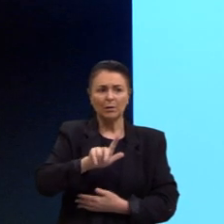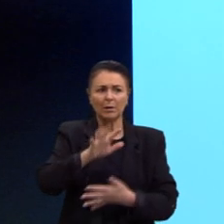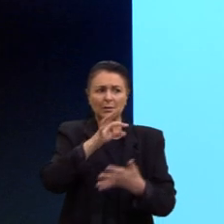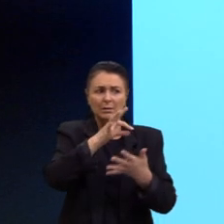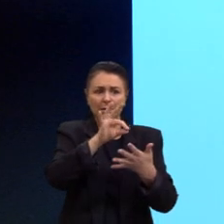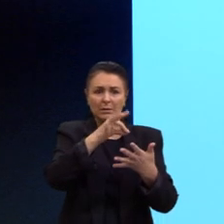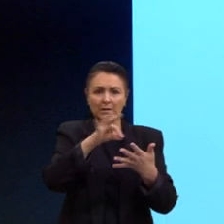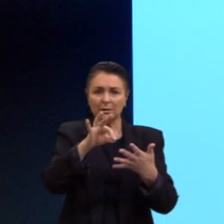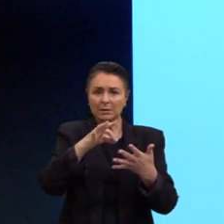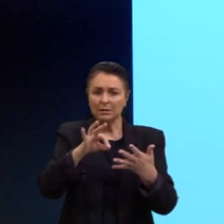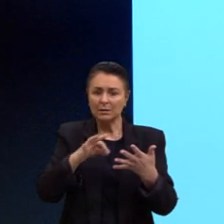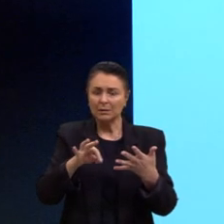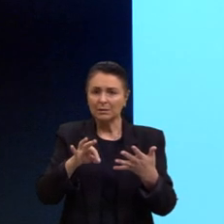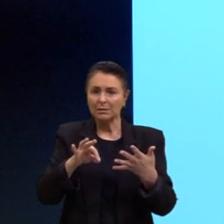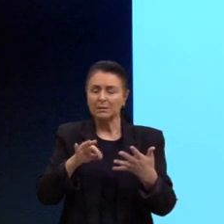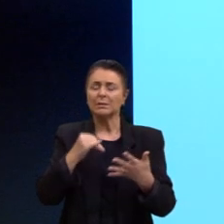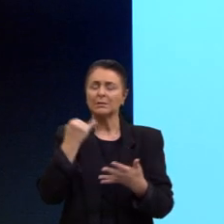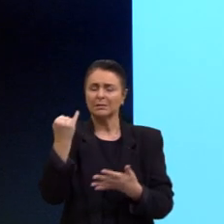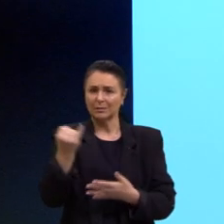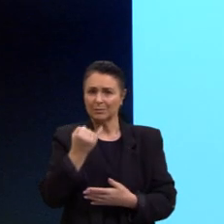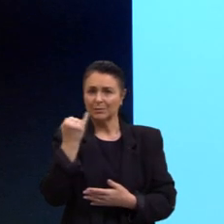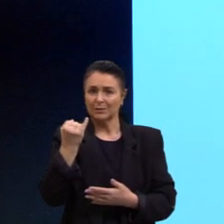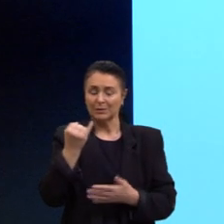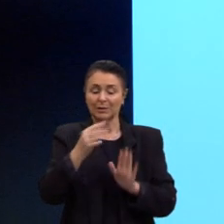que formam o texto né